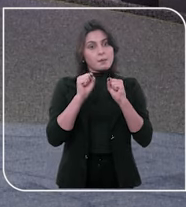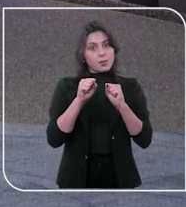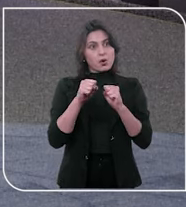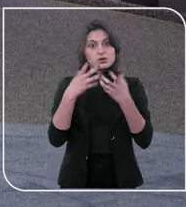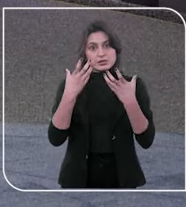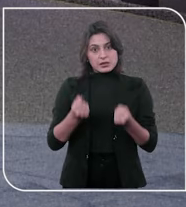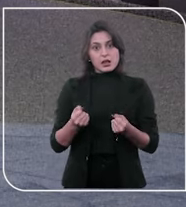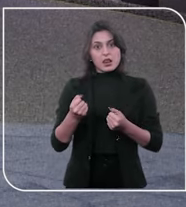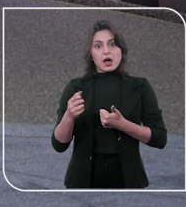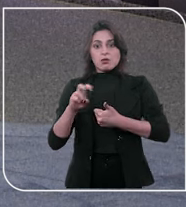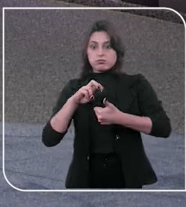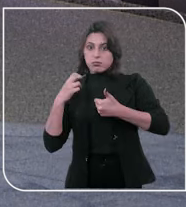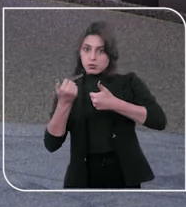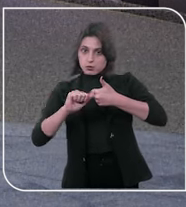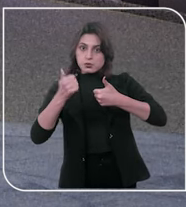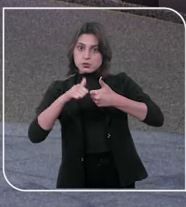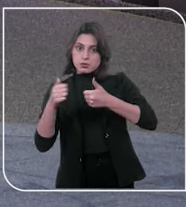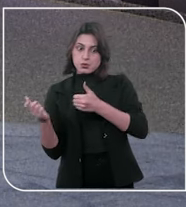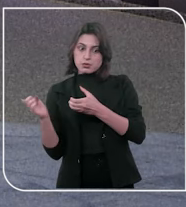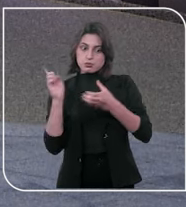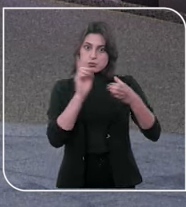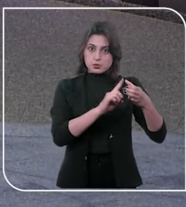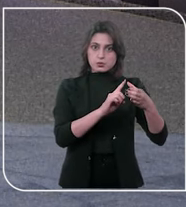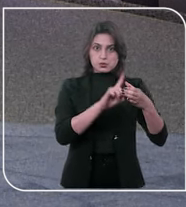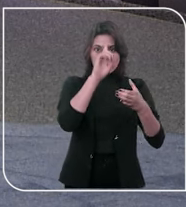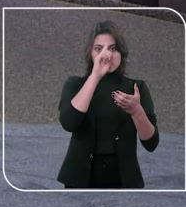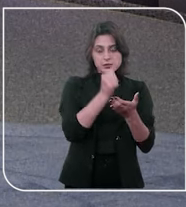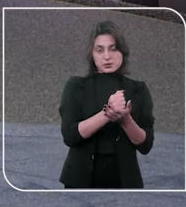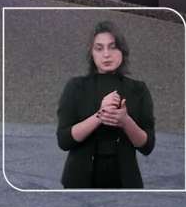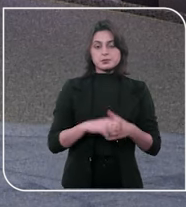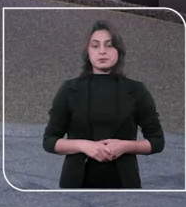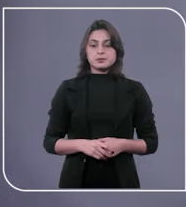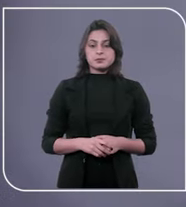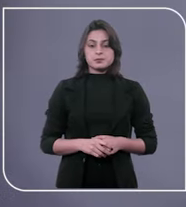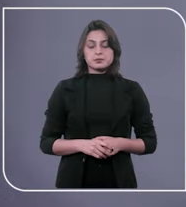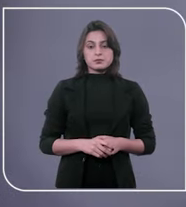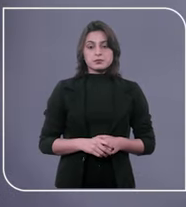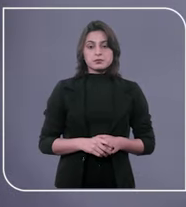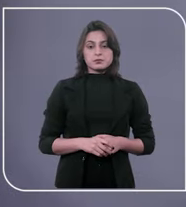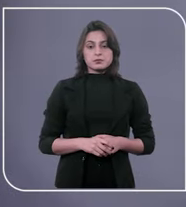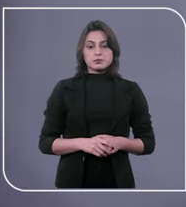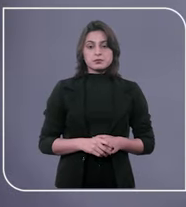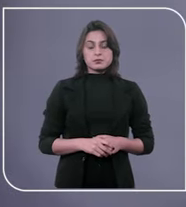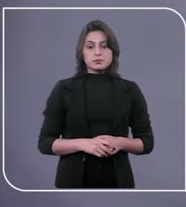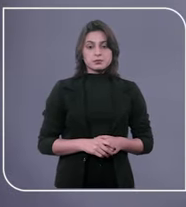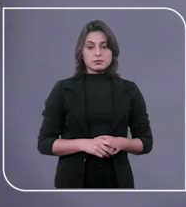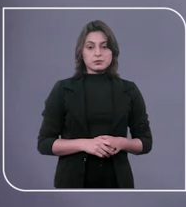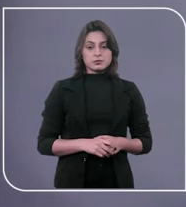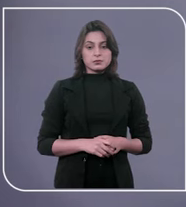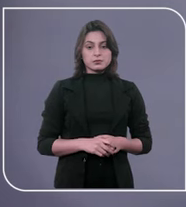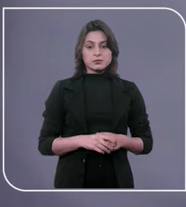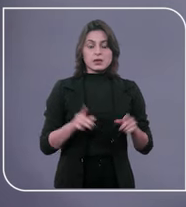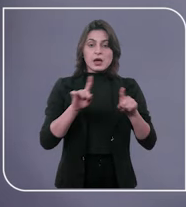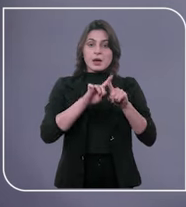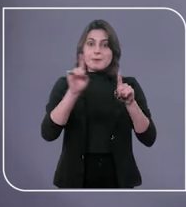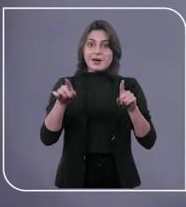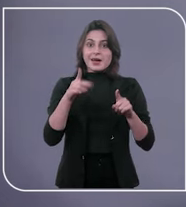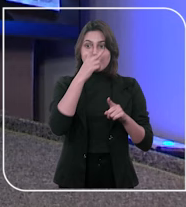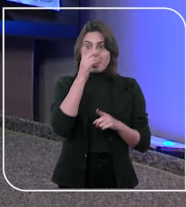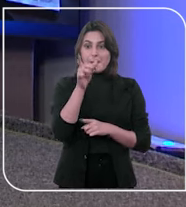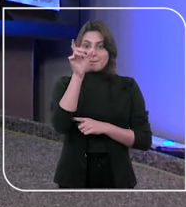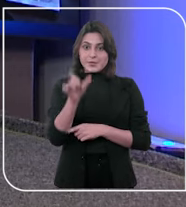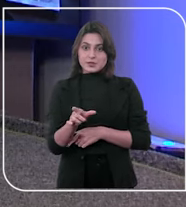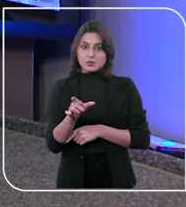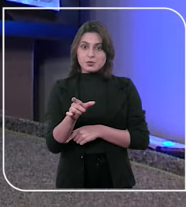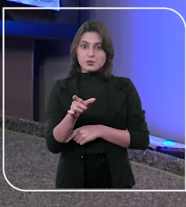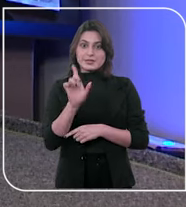aqueles atores que estão com foro por prerrogativa de função, a súmula vinculante 45,